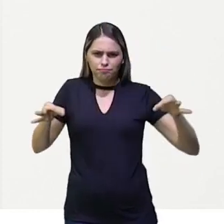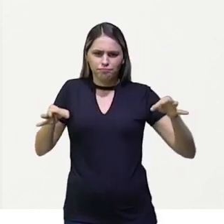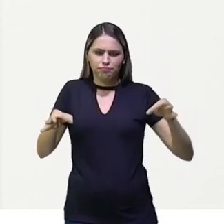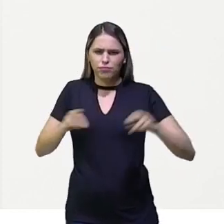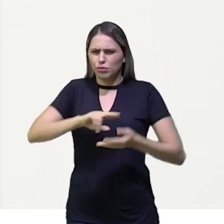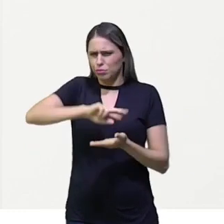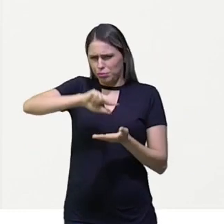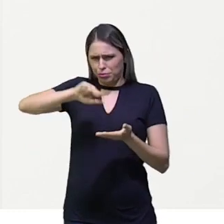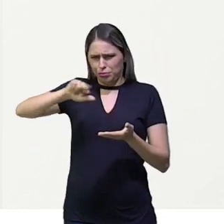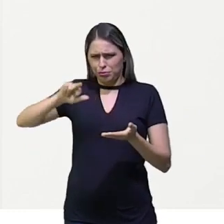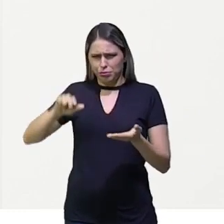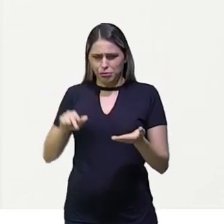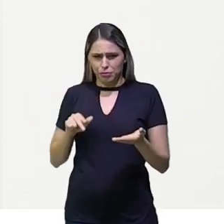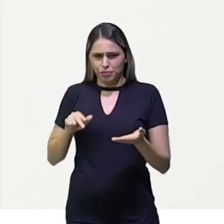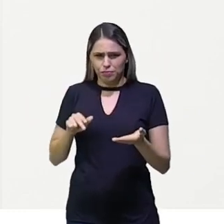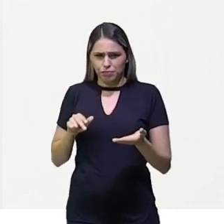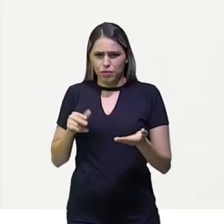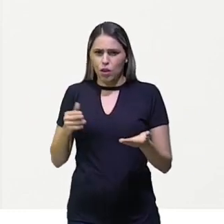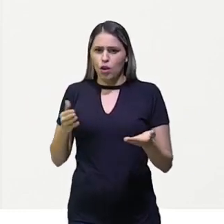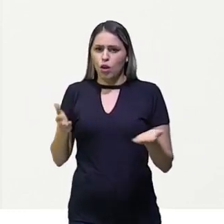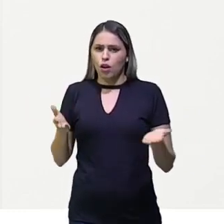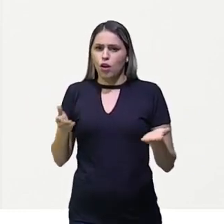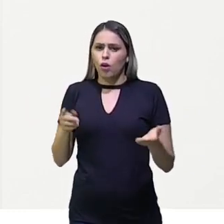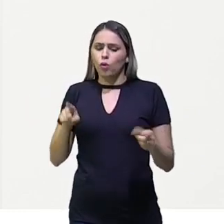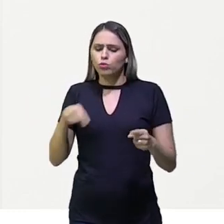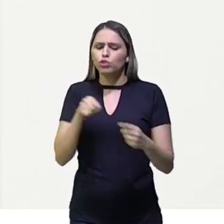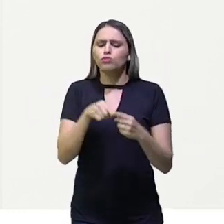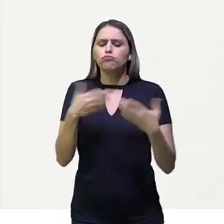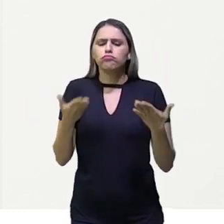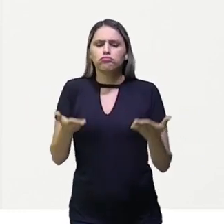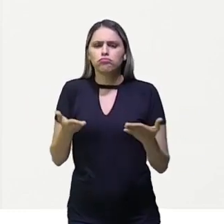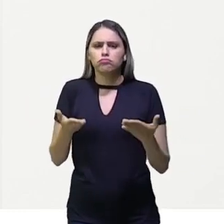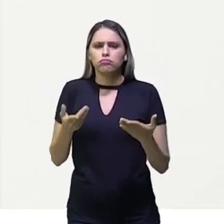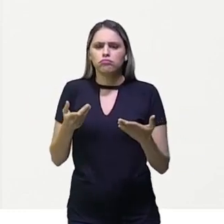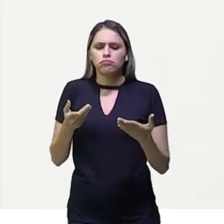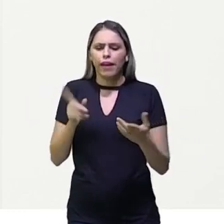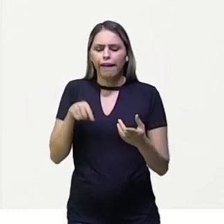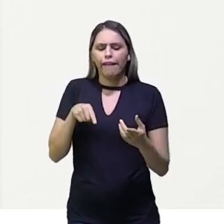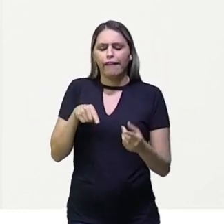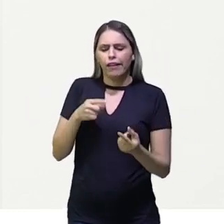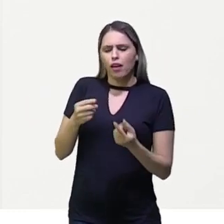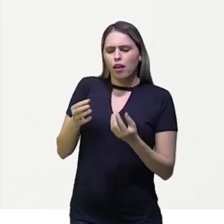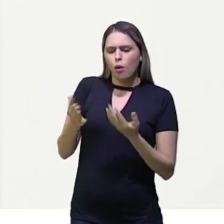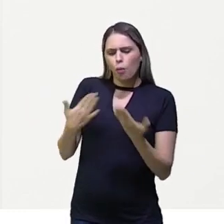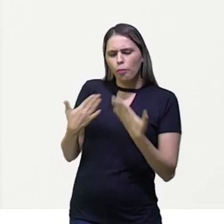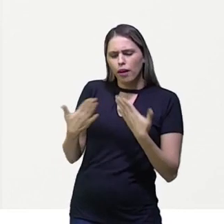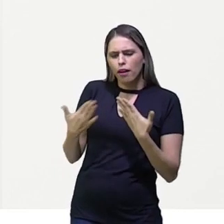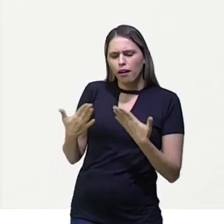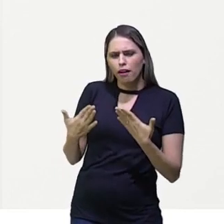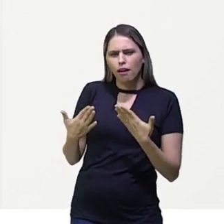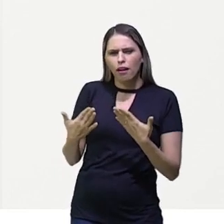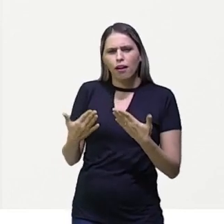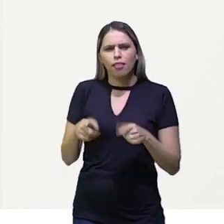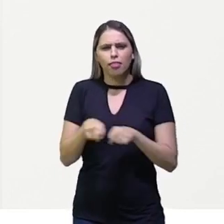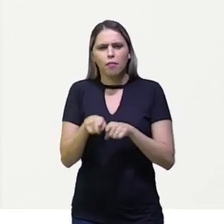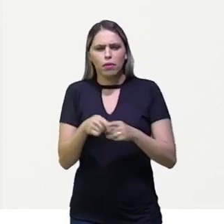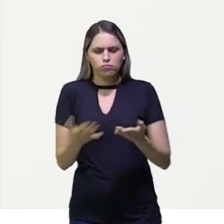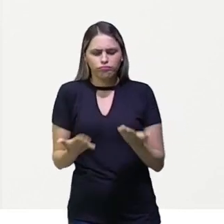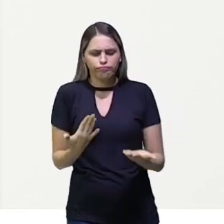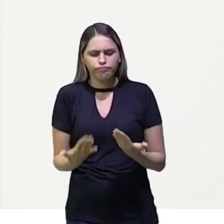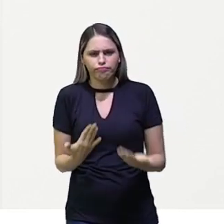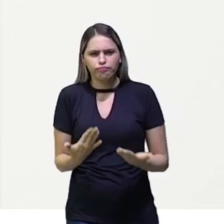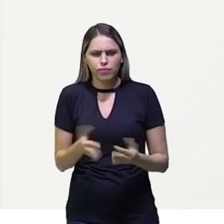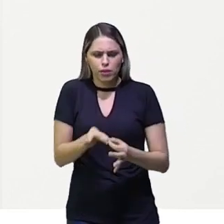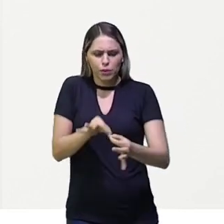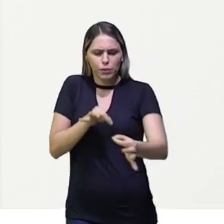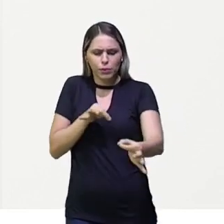nossa habilidade é de comparar através das estratégias pessoais grandezas de massa, comprimento